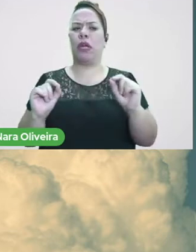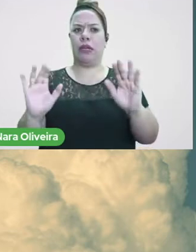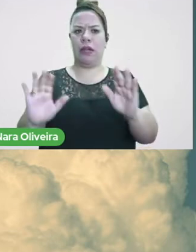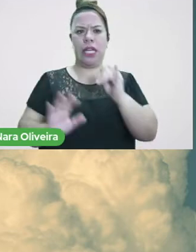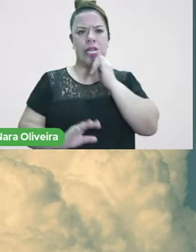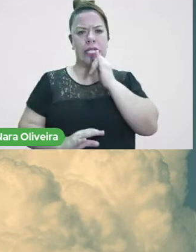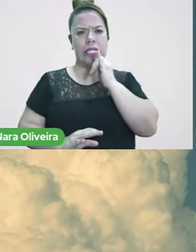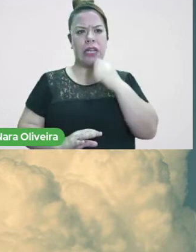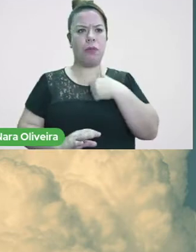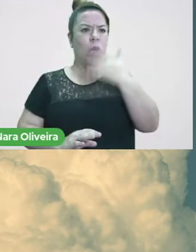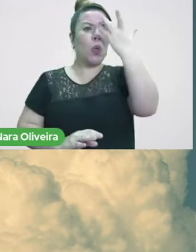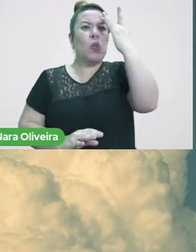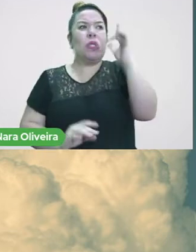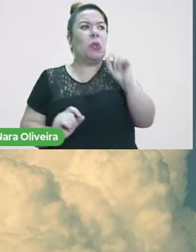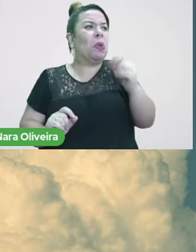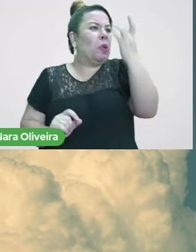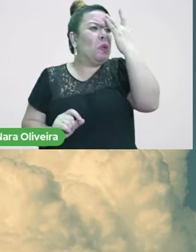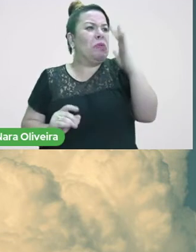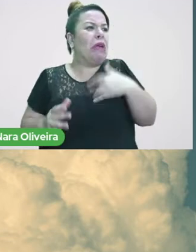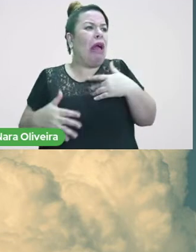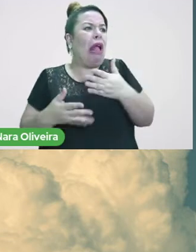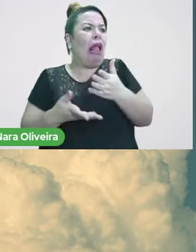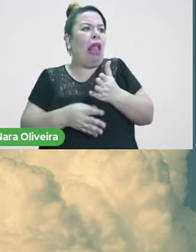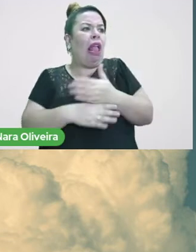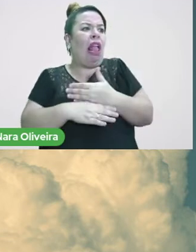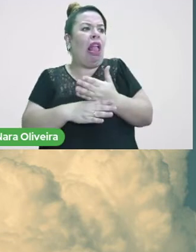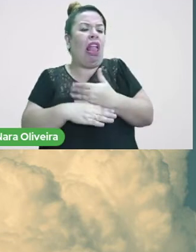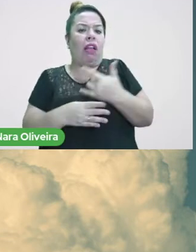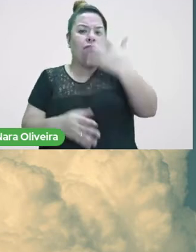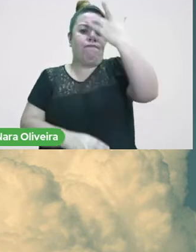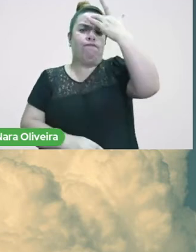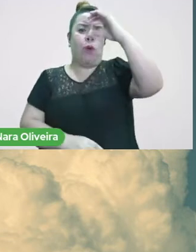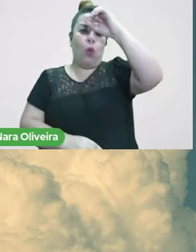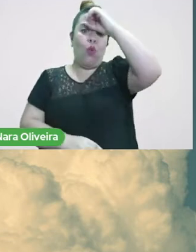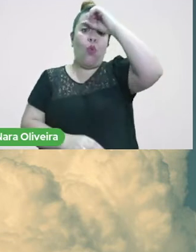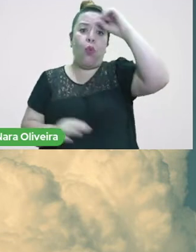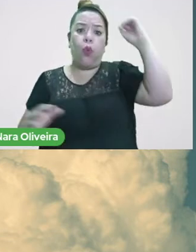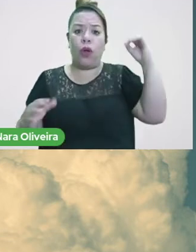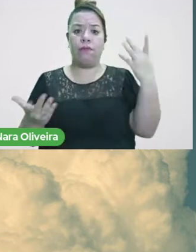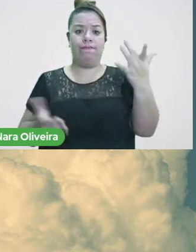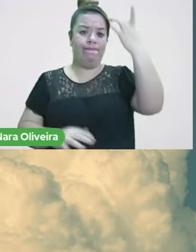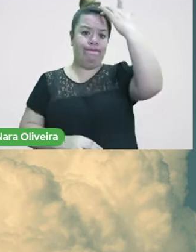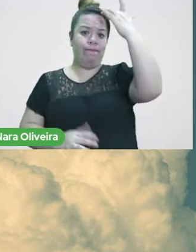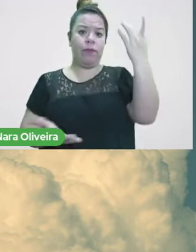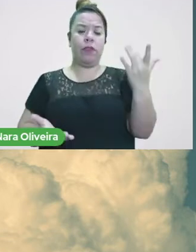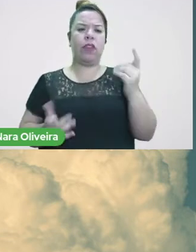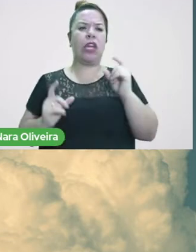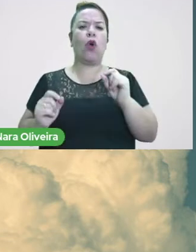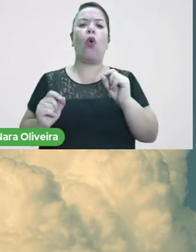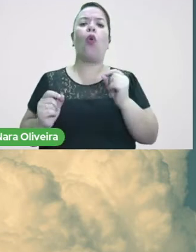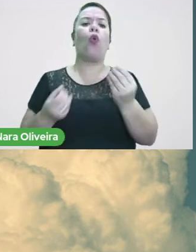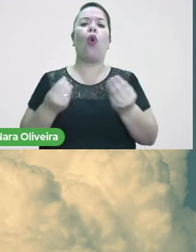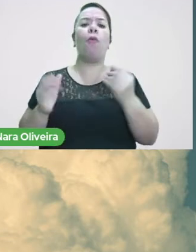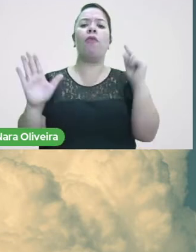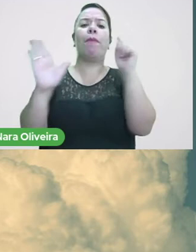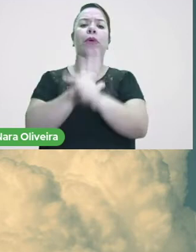sei, certo? Eu não vou perguntar algo se eu não sei que aquele algo existe. Mas se eu começo a dar informações, as